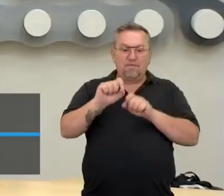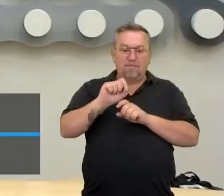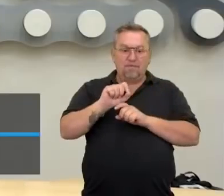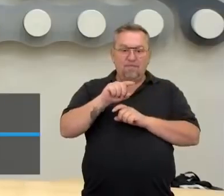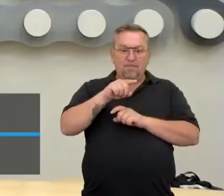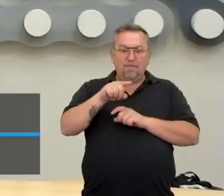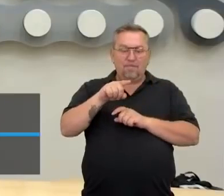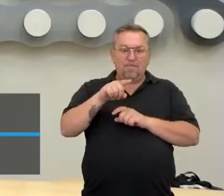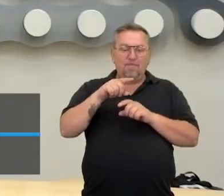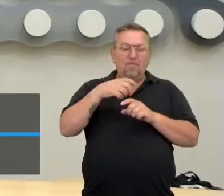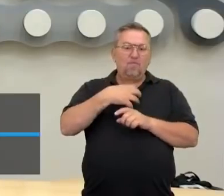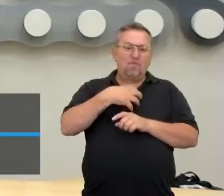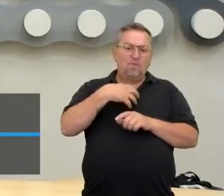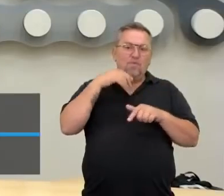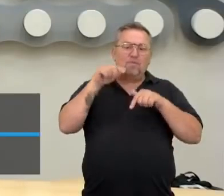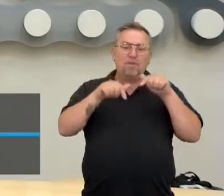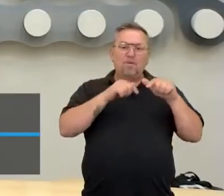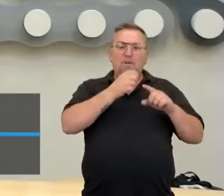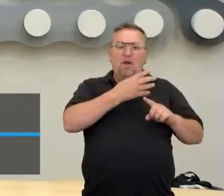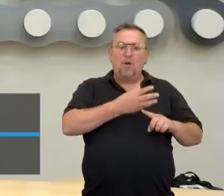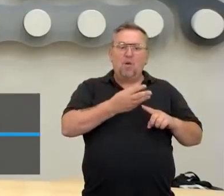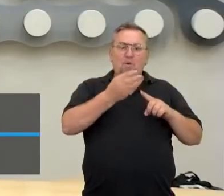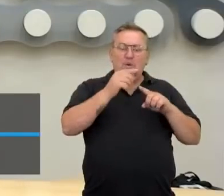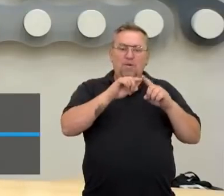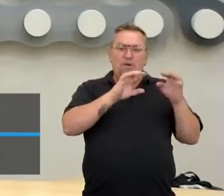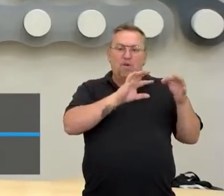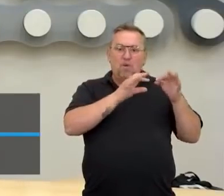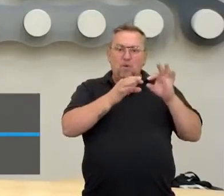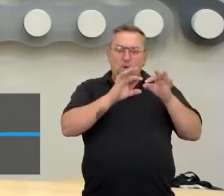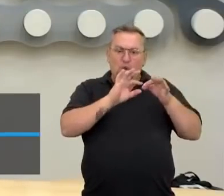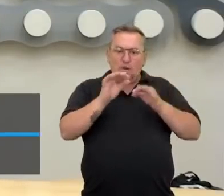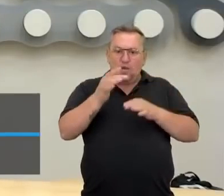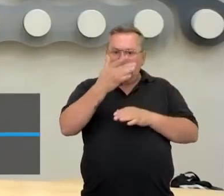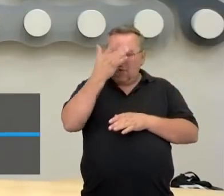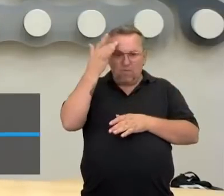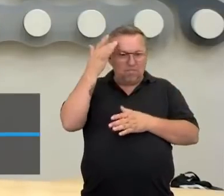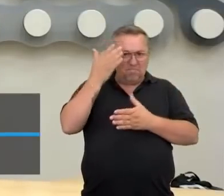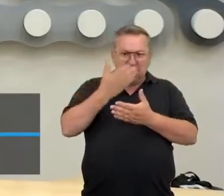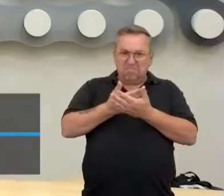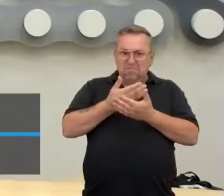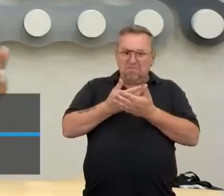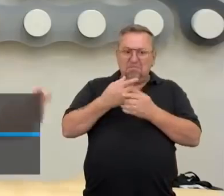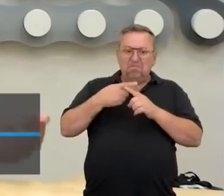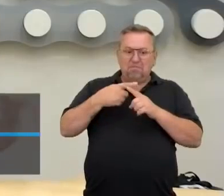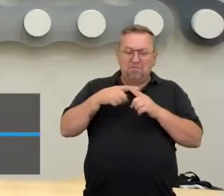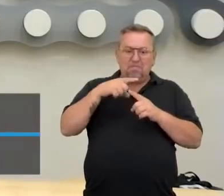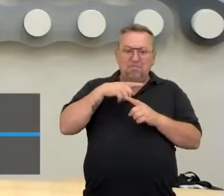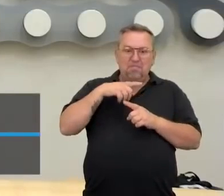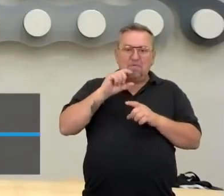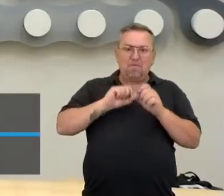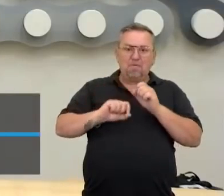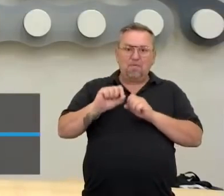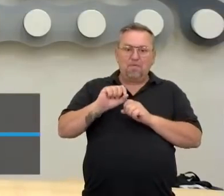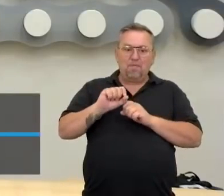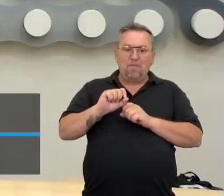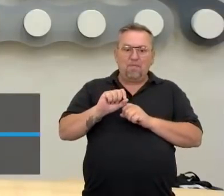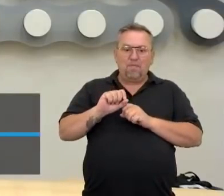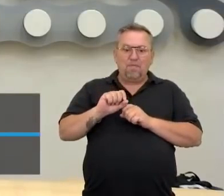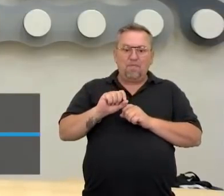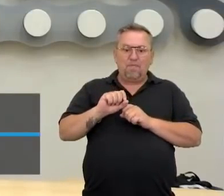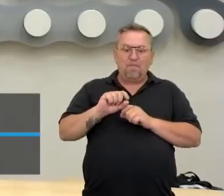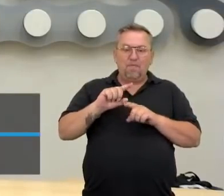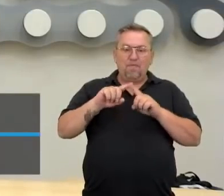esse estereotipo que para trabalhar com arte, nesse contexto, principalmente, a pessoa não estuda, porque tem sim, aí que entra a parte que eu falei, professora,